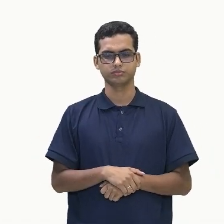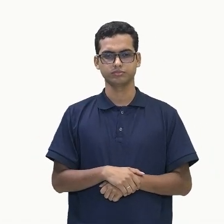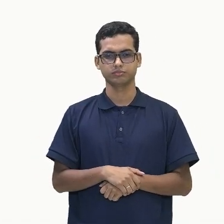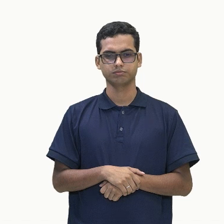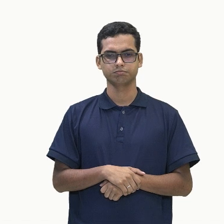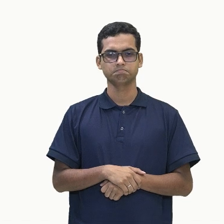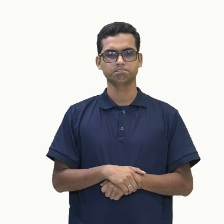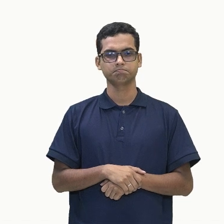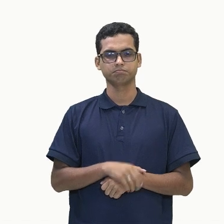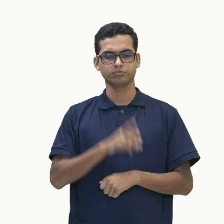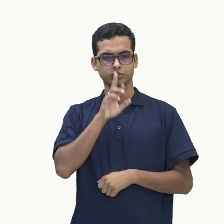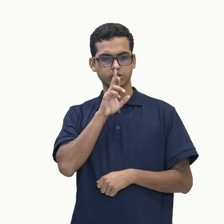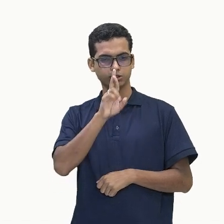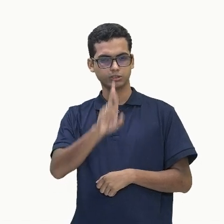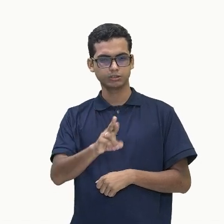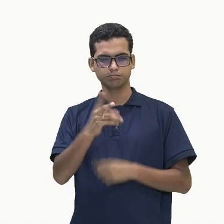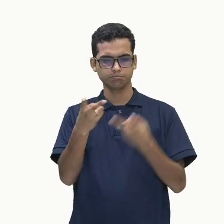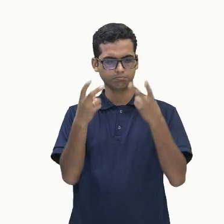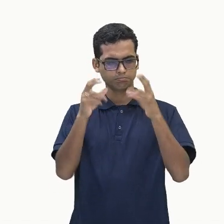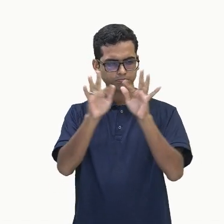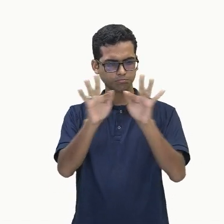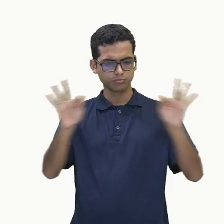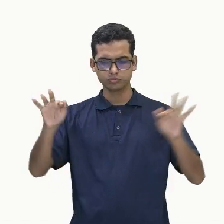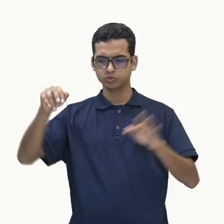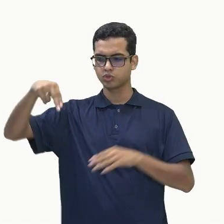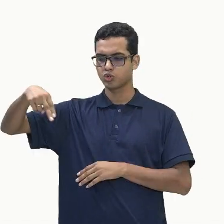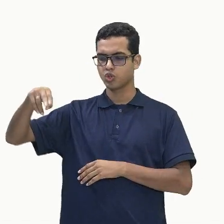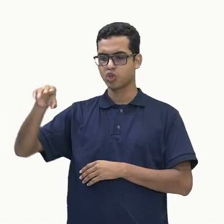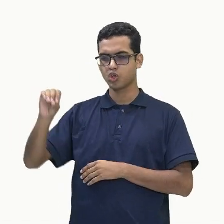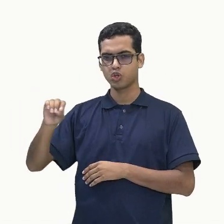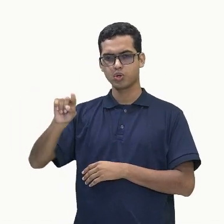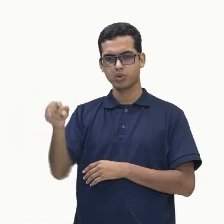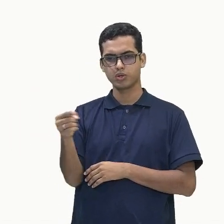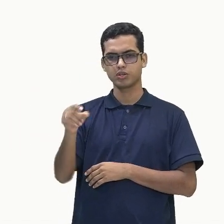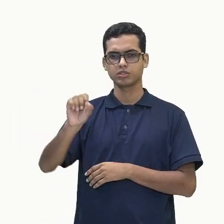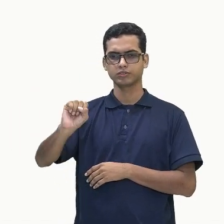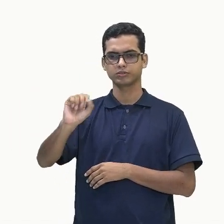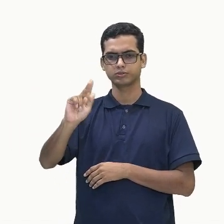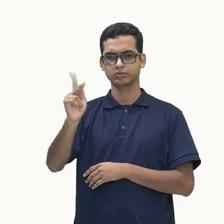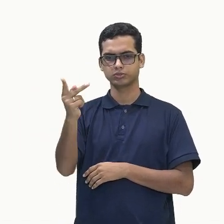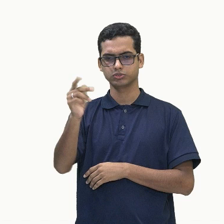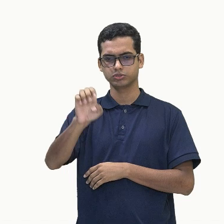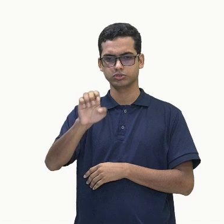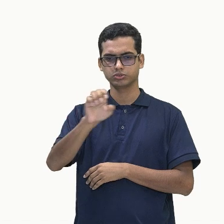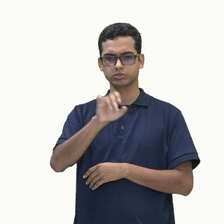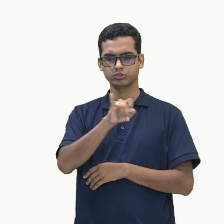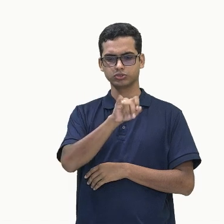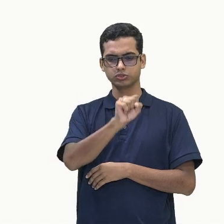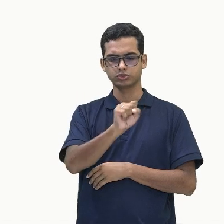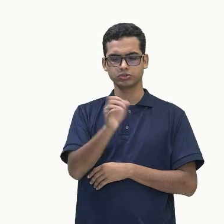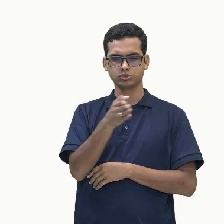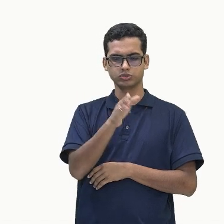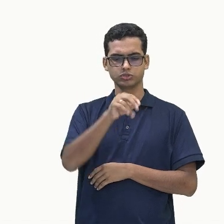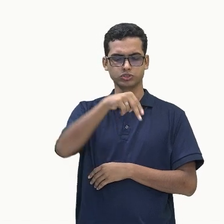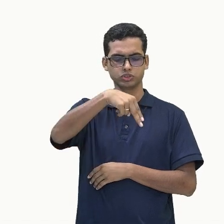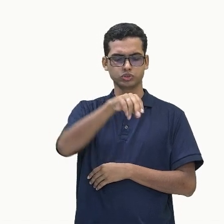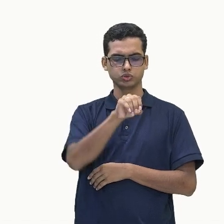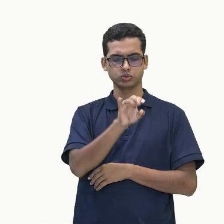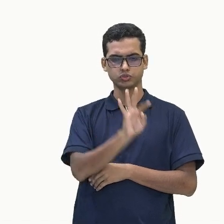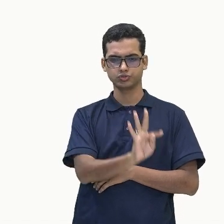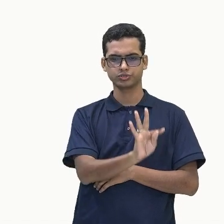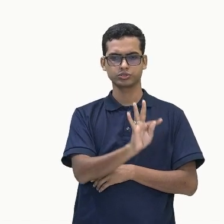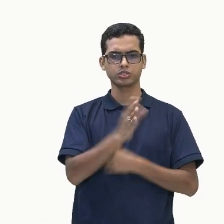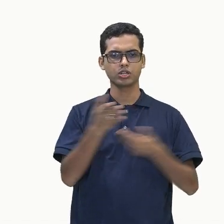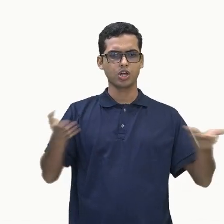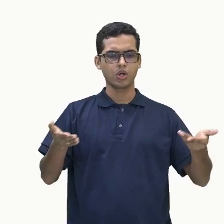No, she is not. No, she is not. E a última?